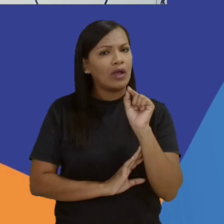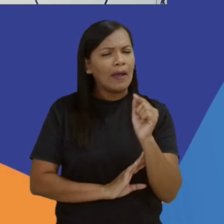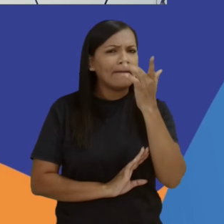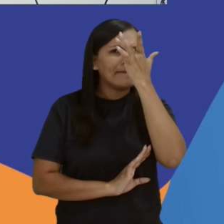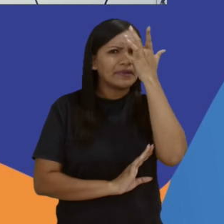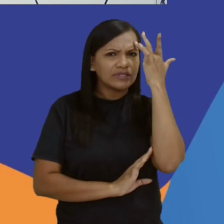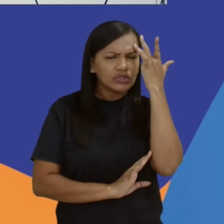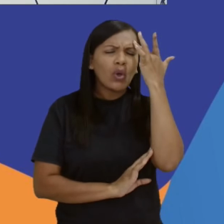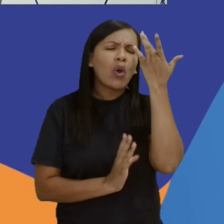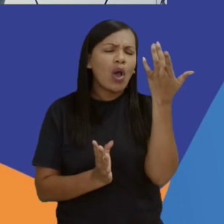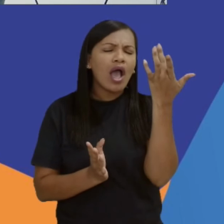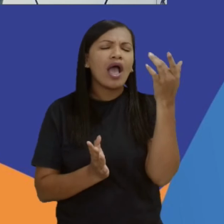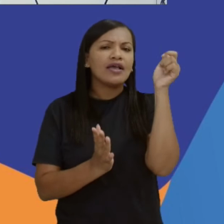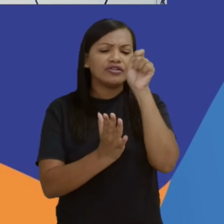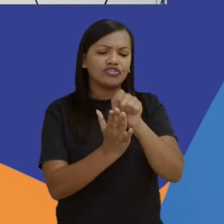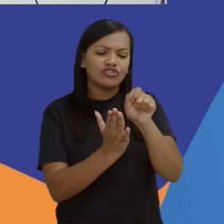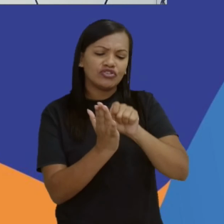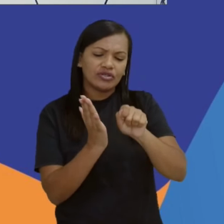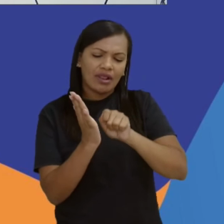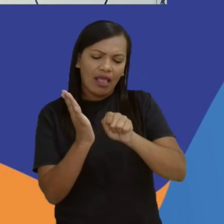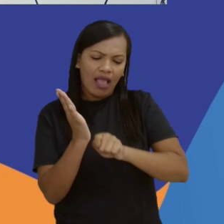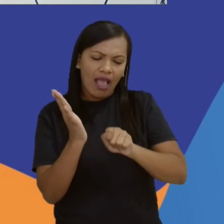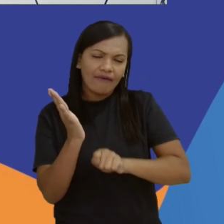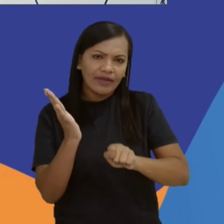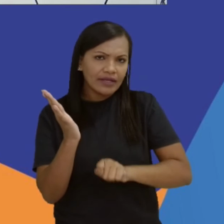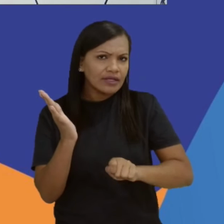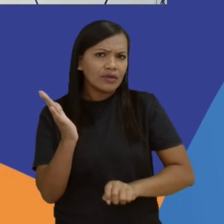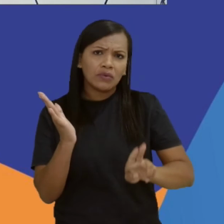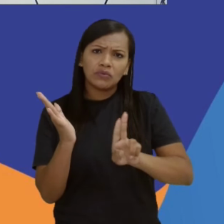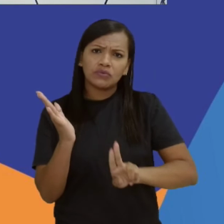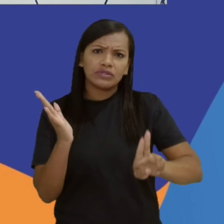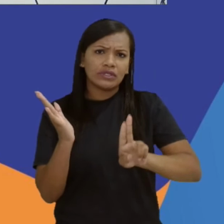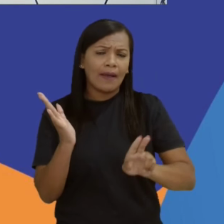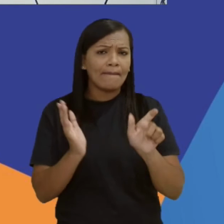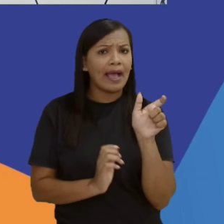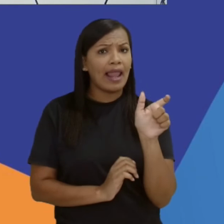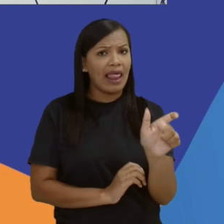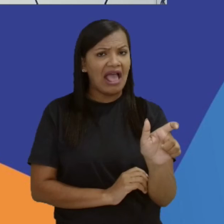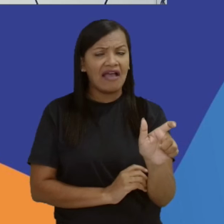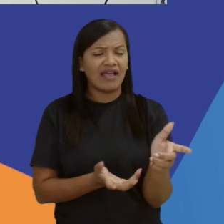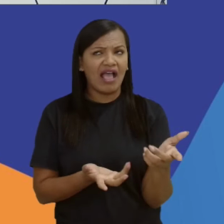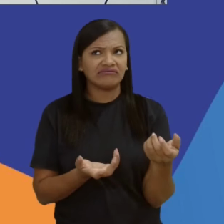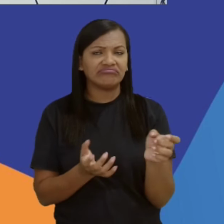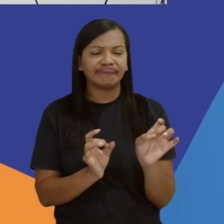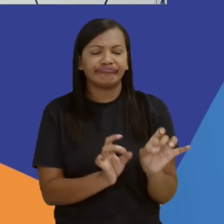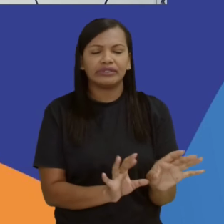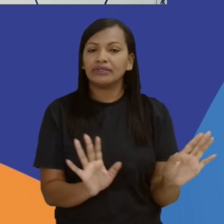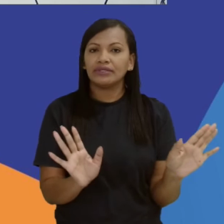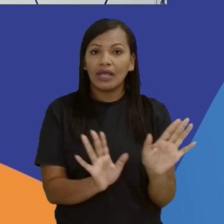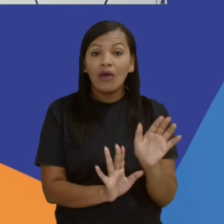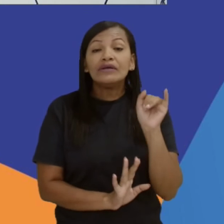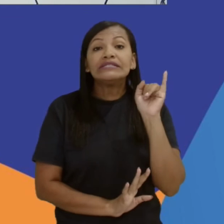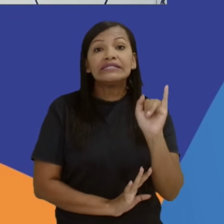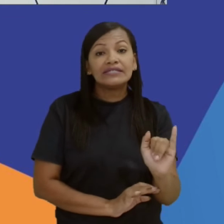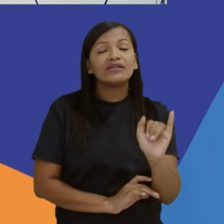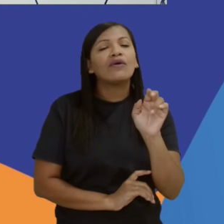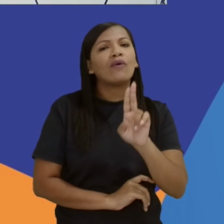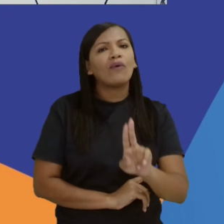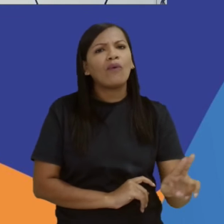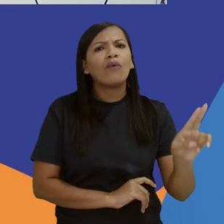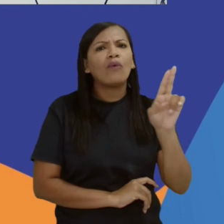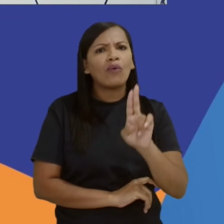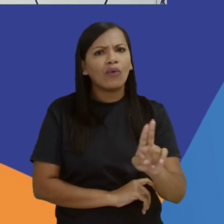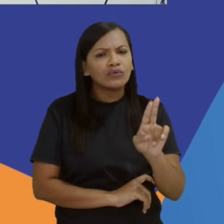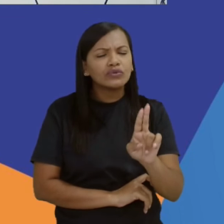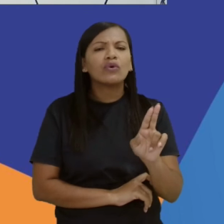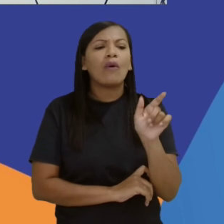escreve um texto, a gente não utiliza nenhuma palavra sem intenção. Então, se eu utilizo um diminutivo, se